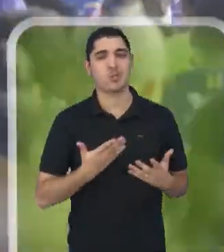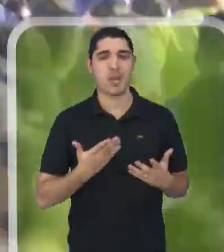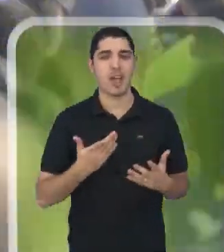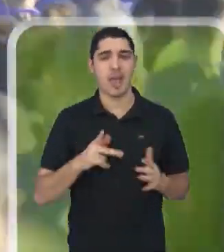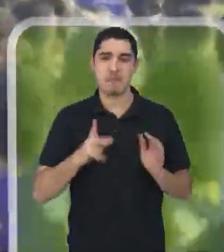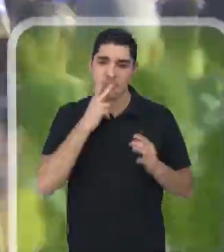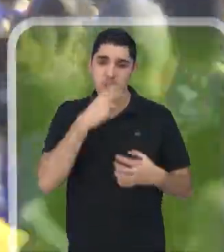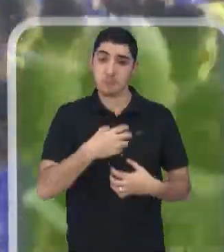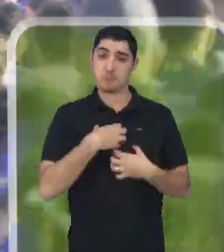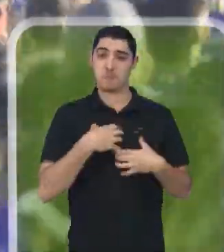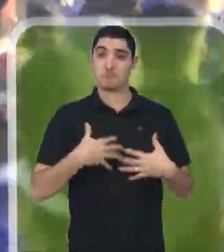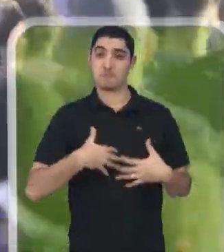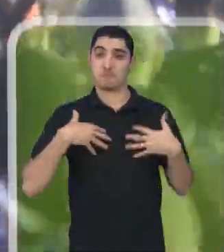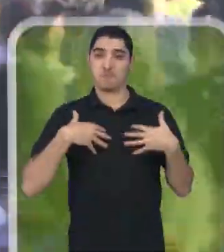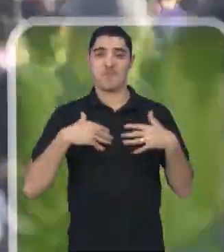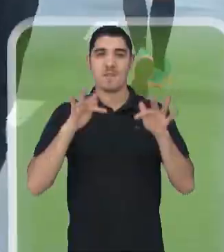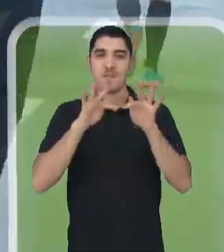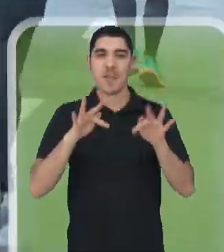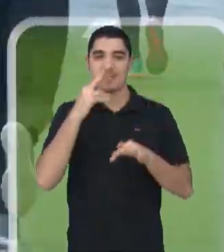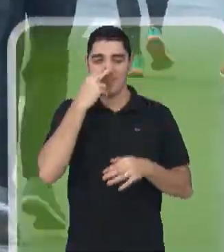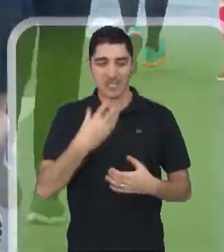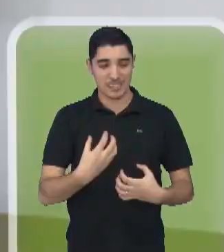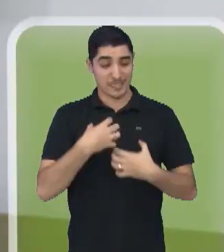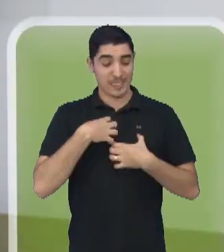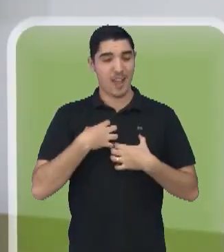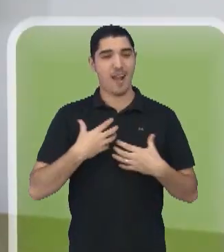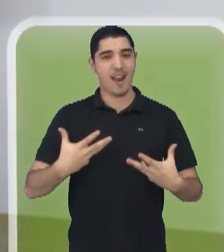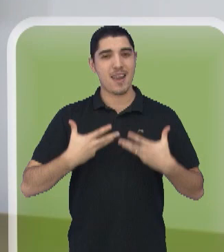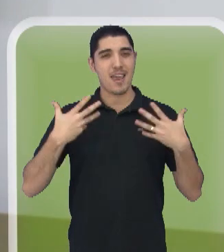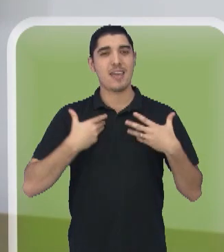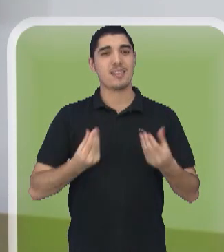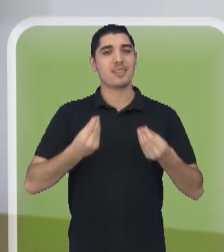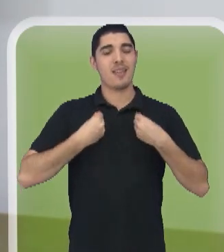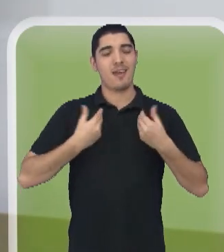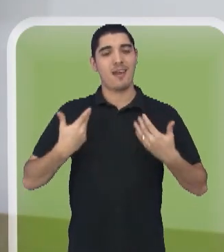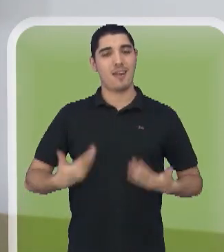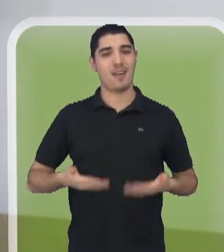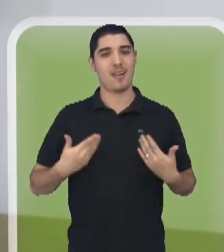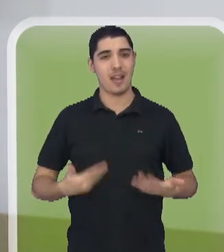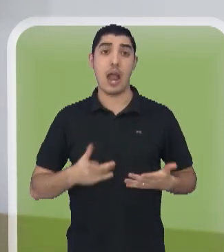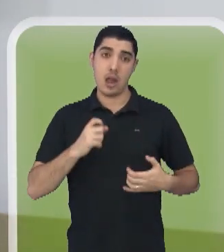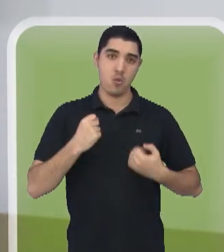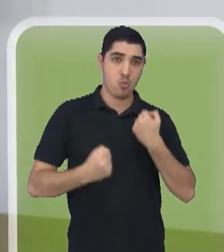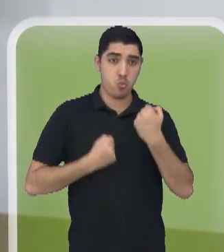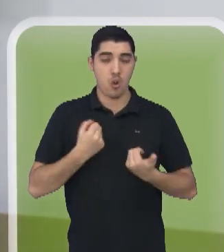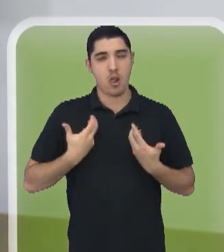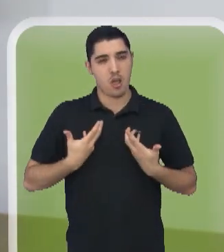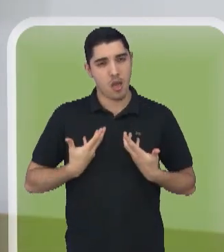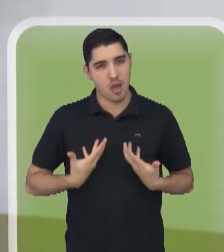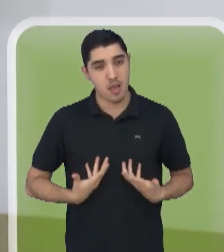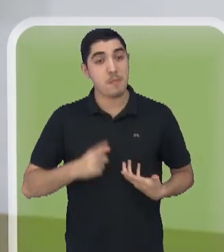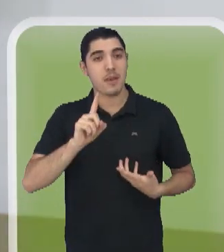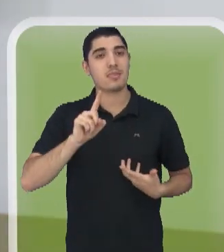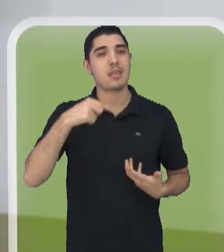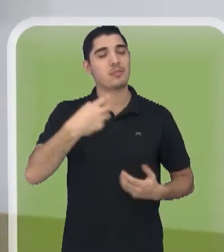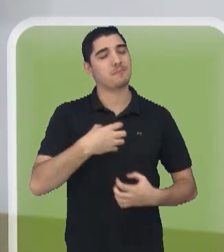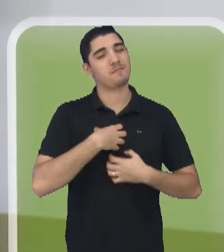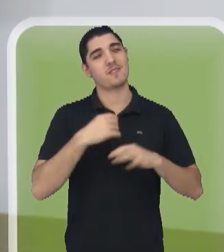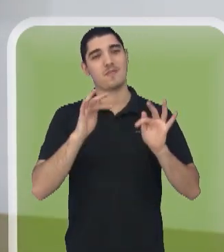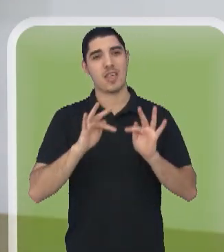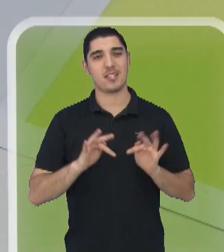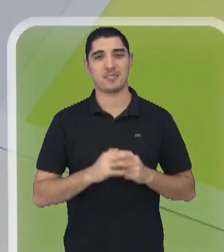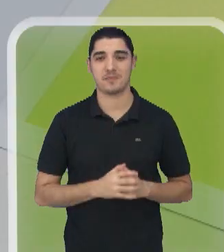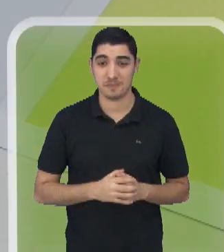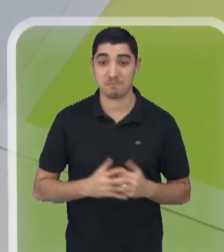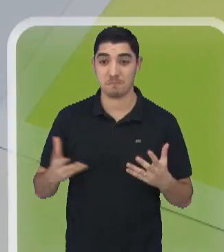uma multidão. Como diz o pessoal, dá uma endorfinada, né? Você relaxa, apesar de ser esforço, né? Mas no final é recompensador.